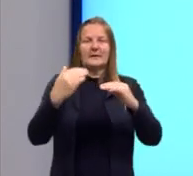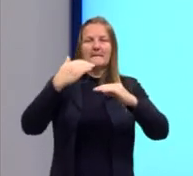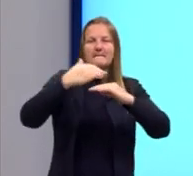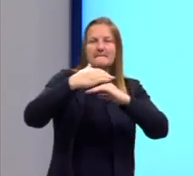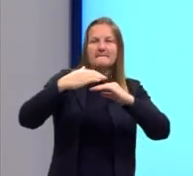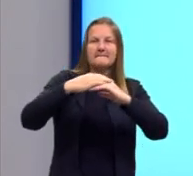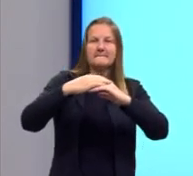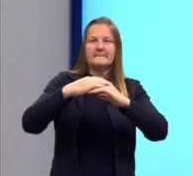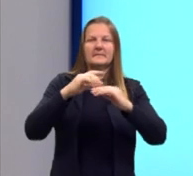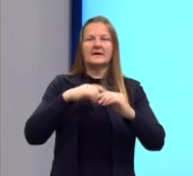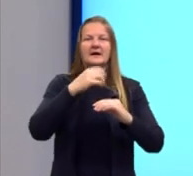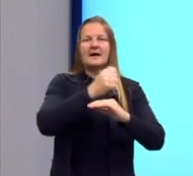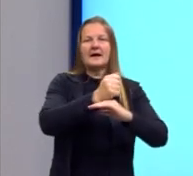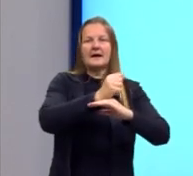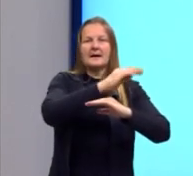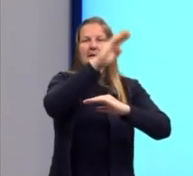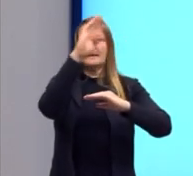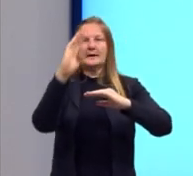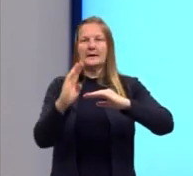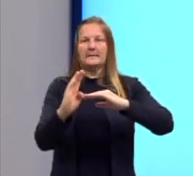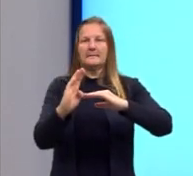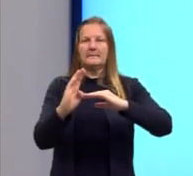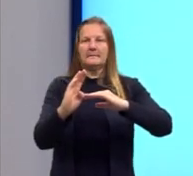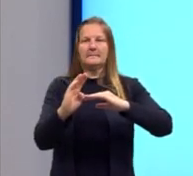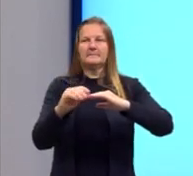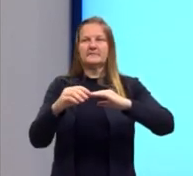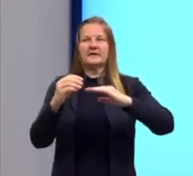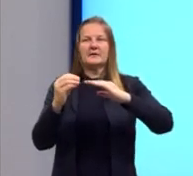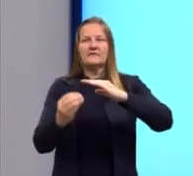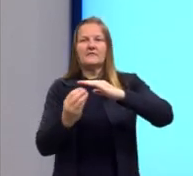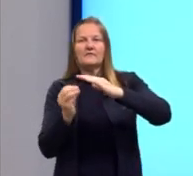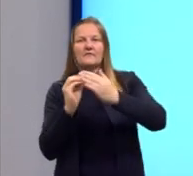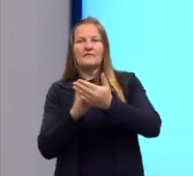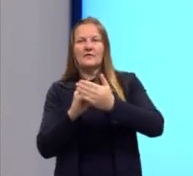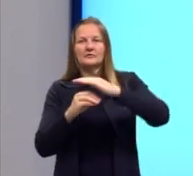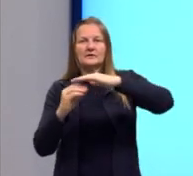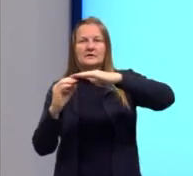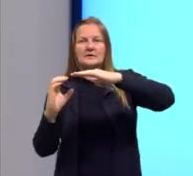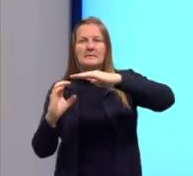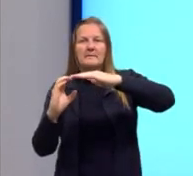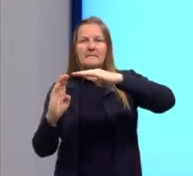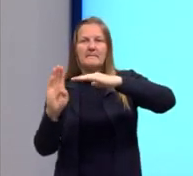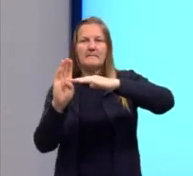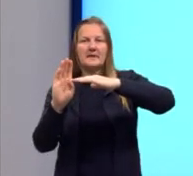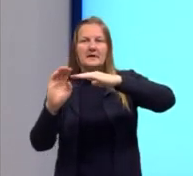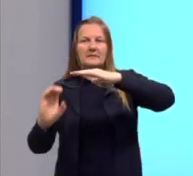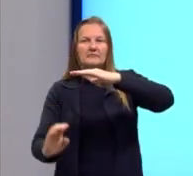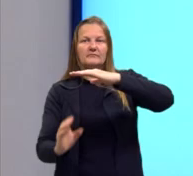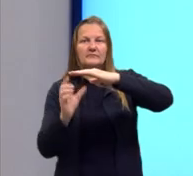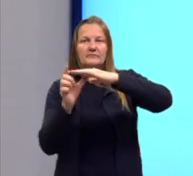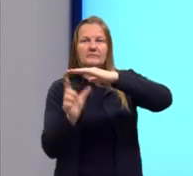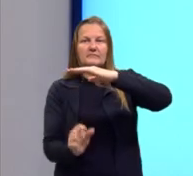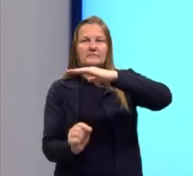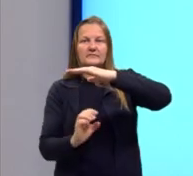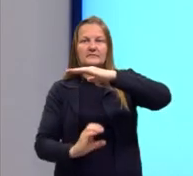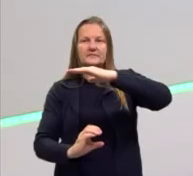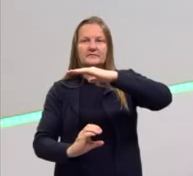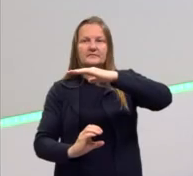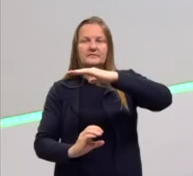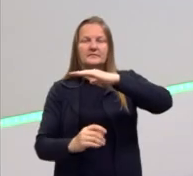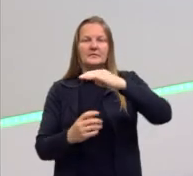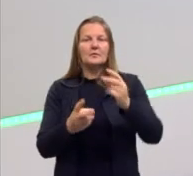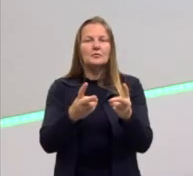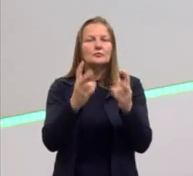o circuito de A até B né mas o exercício também ele pede circuito de B até ser Tá mas isso é só para vocês